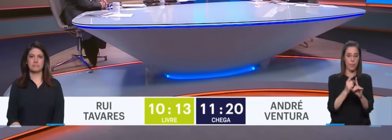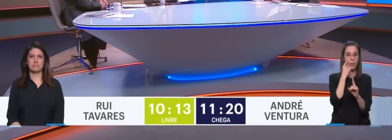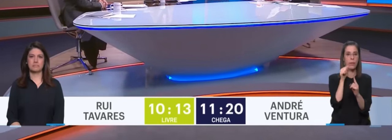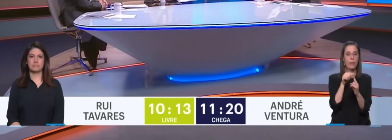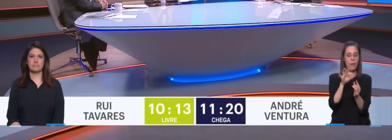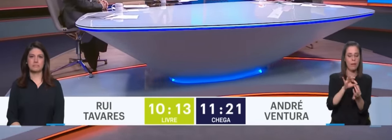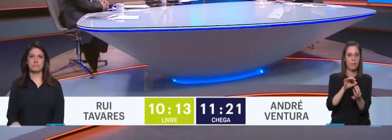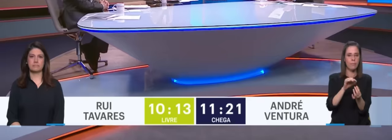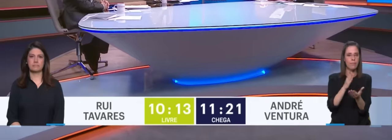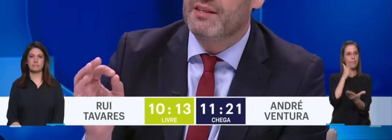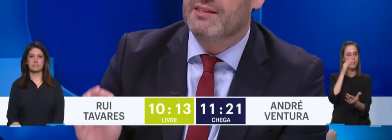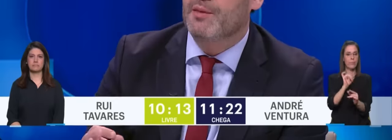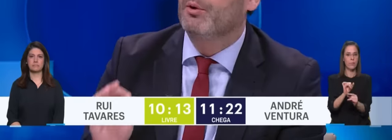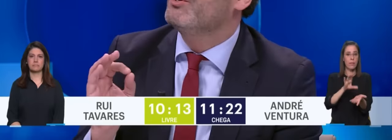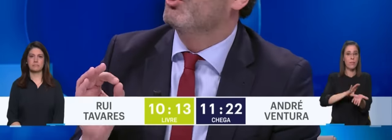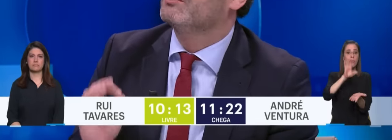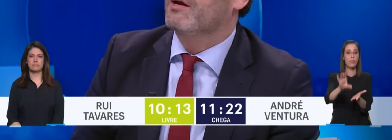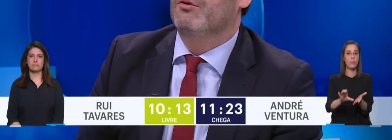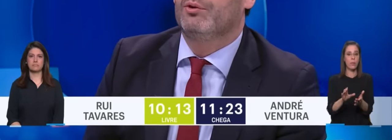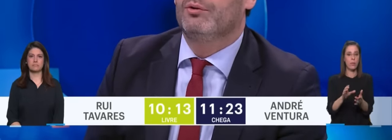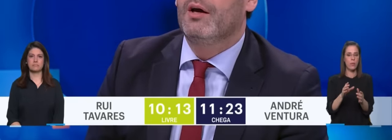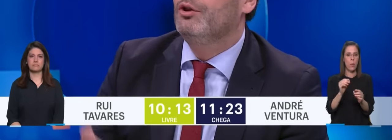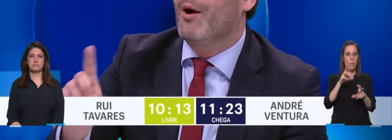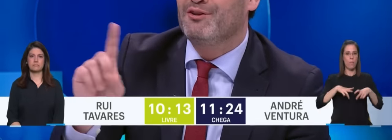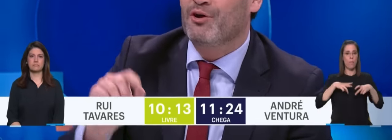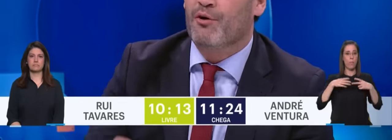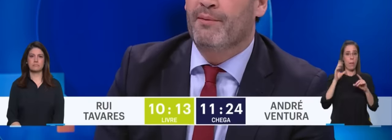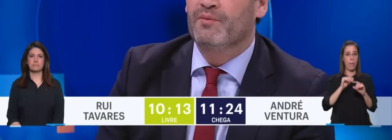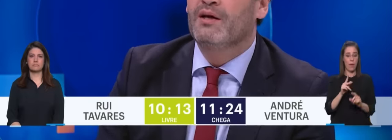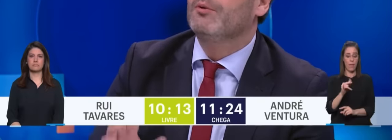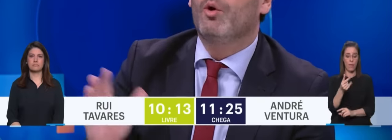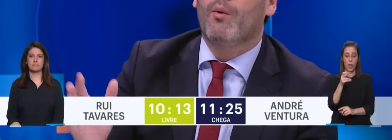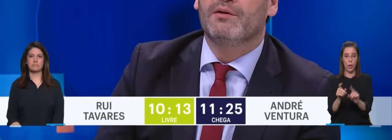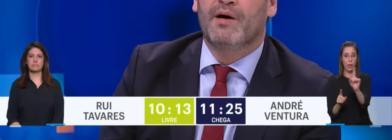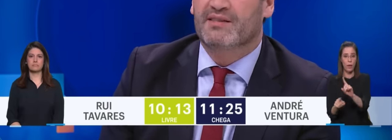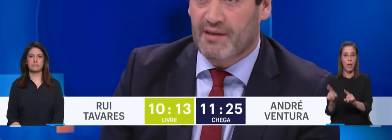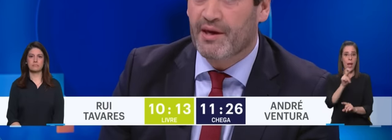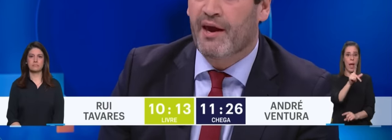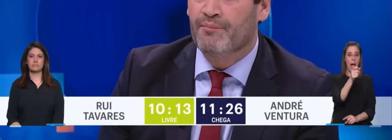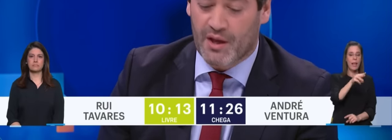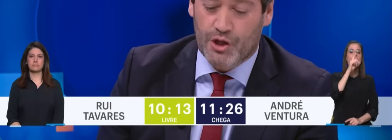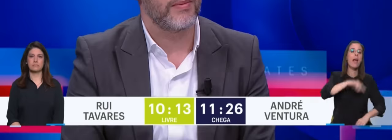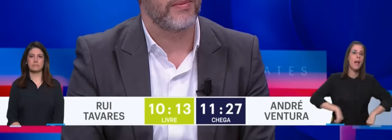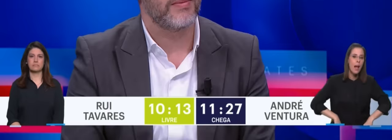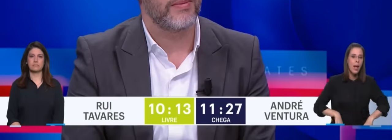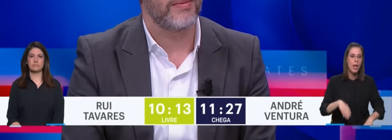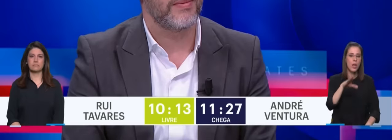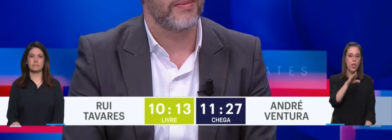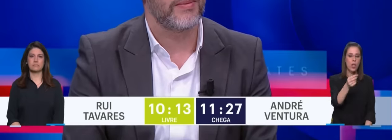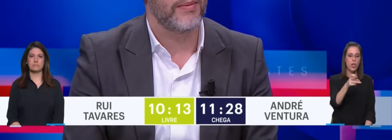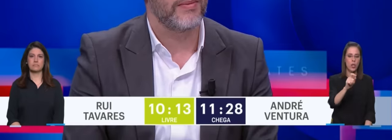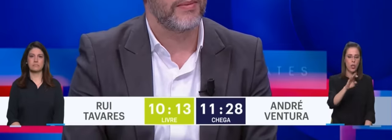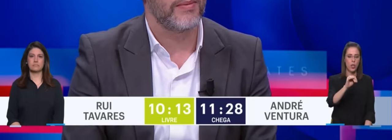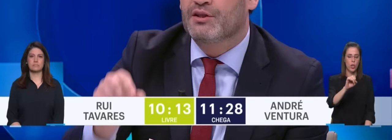particularidade é que é funcionado é que é financiado pelo maior oligarca do mundo não é Victor orban também não é o Elen musk sabem quem é é Jorge soures que